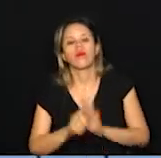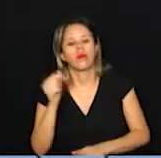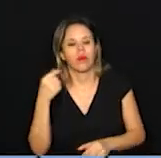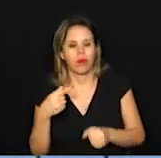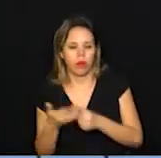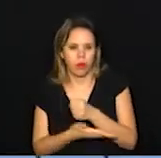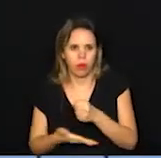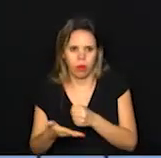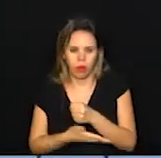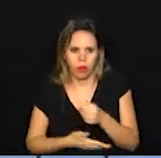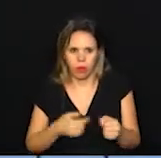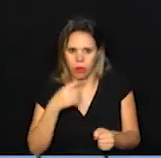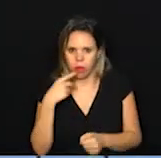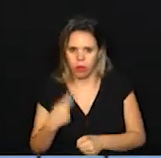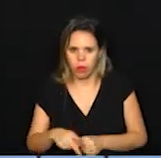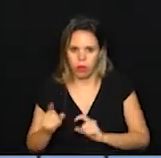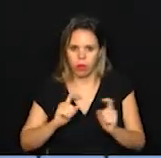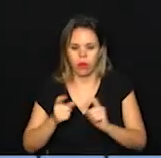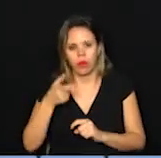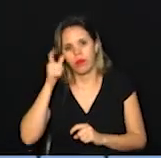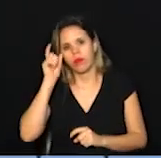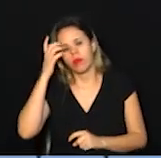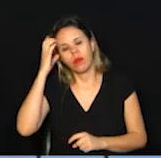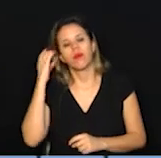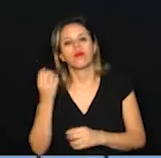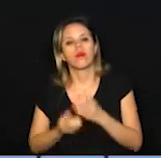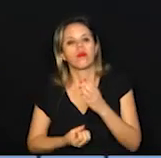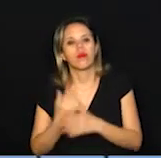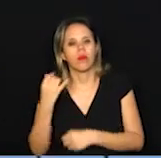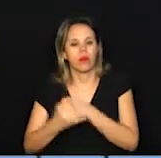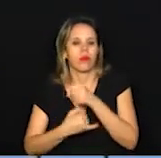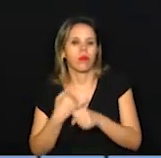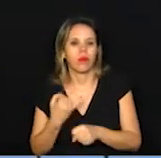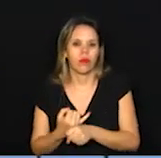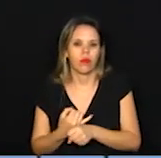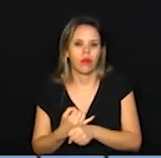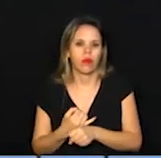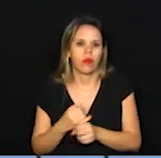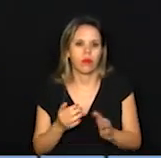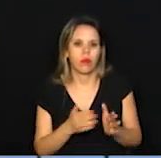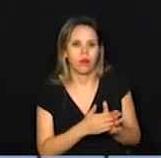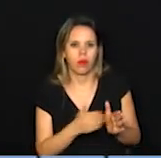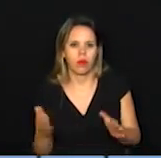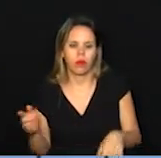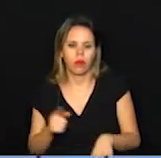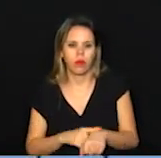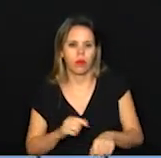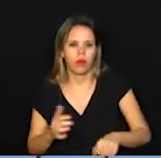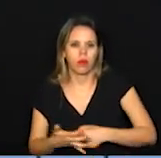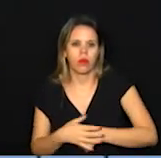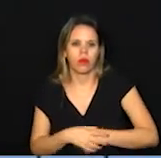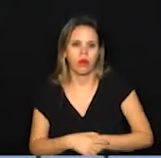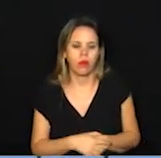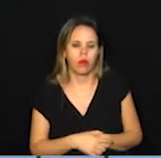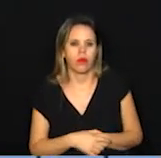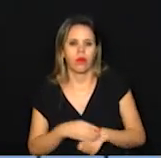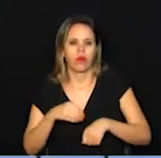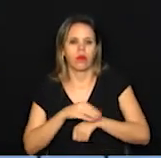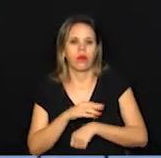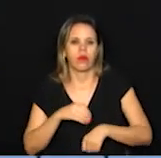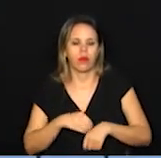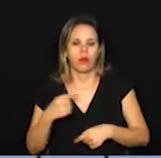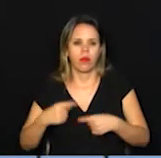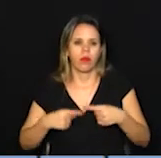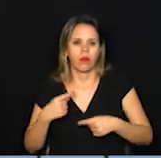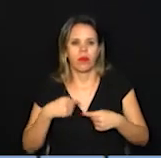campineira. Olha, a reunião de ontem, que aconteceu de forma virtual, porque nós estamos nesse momento de pandemia, trouxe esse debate